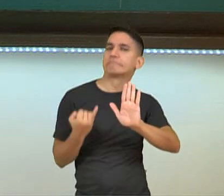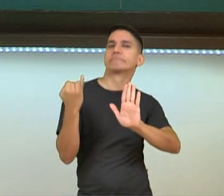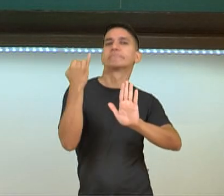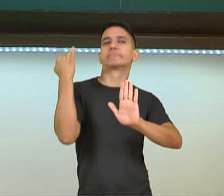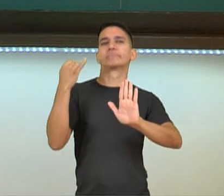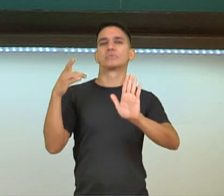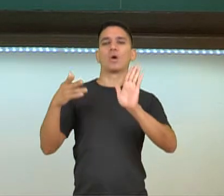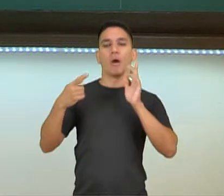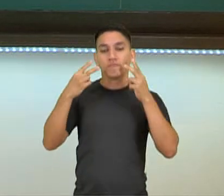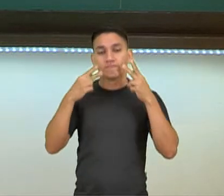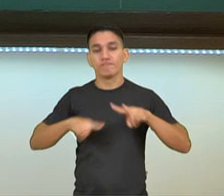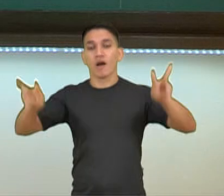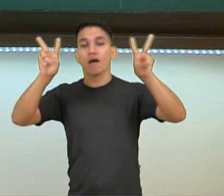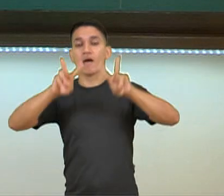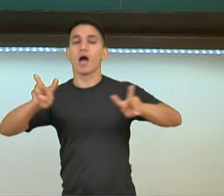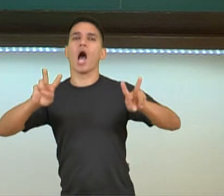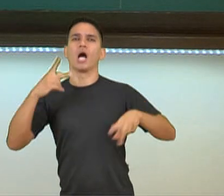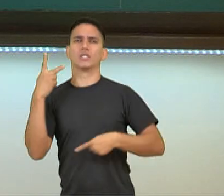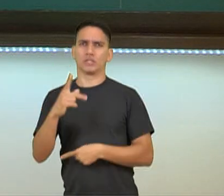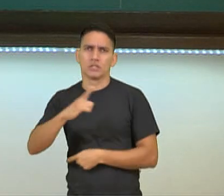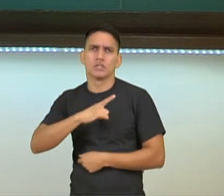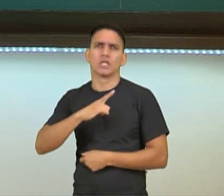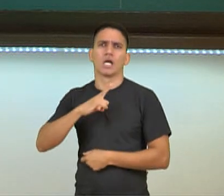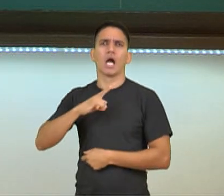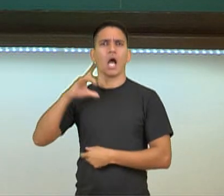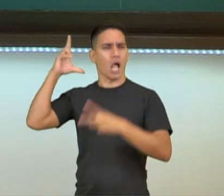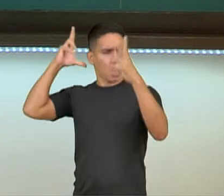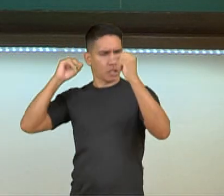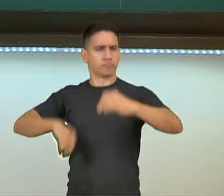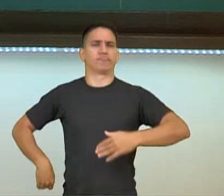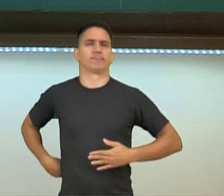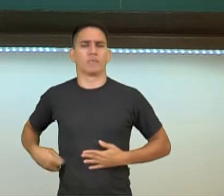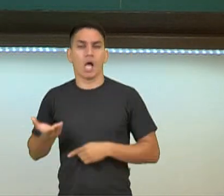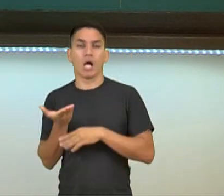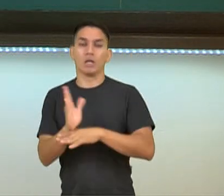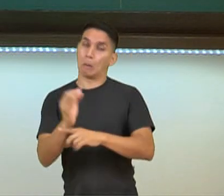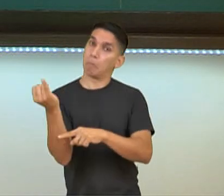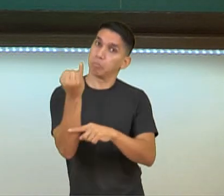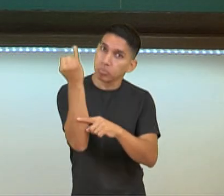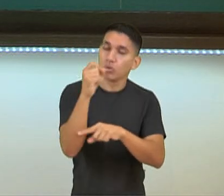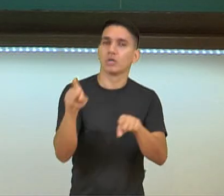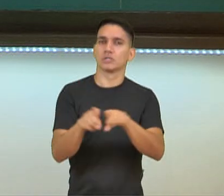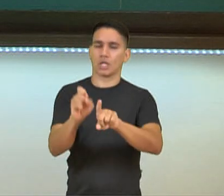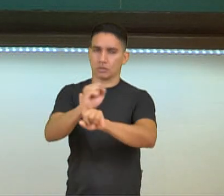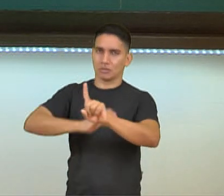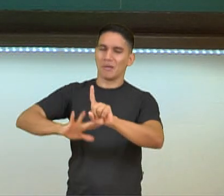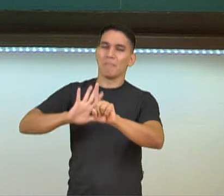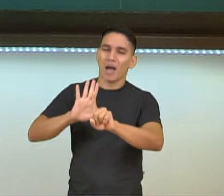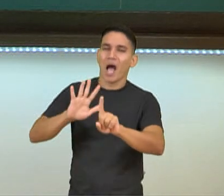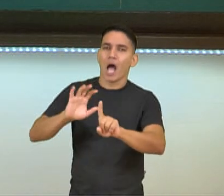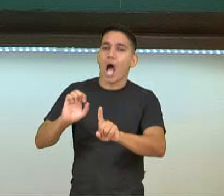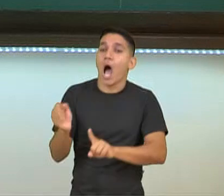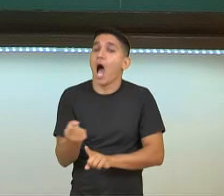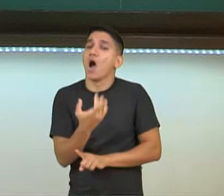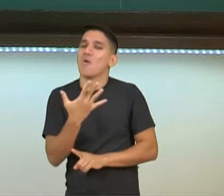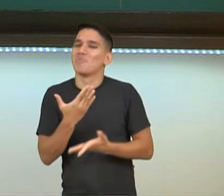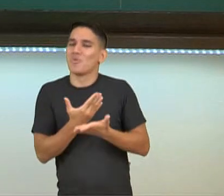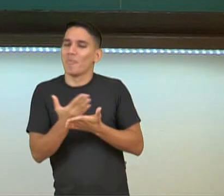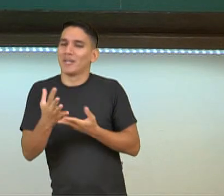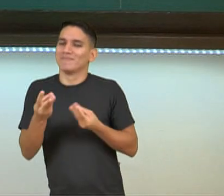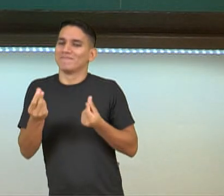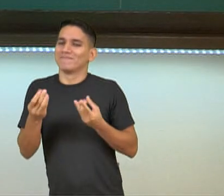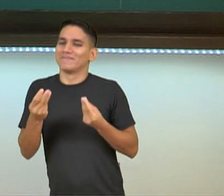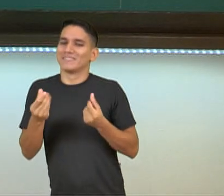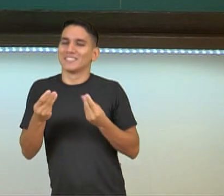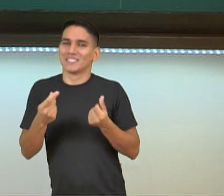de Napoleão, que mesmo tomando medidas importantíssimas para a sociedade, vai tomar também algumas decisões que começam a